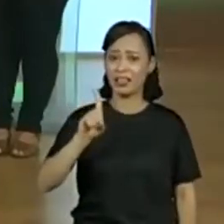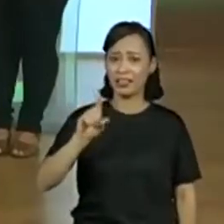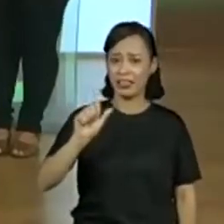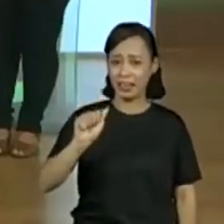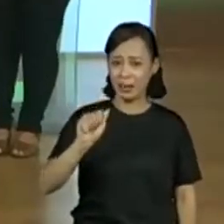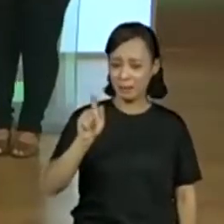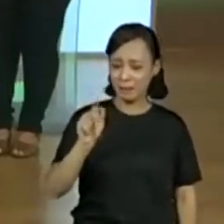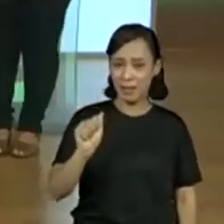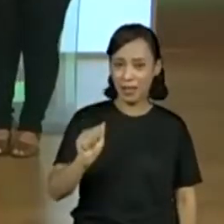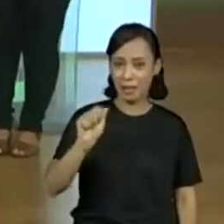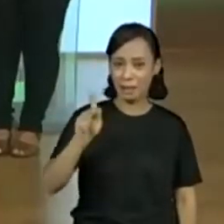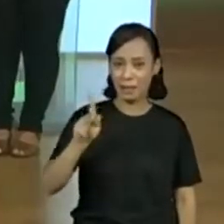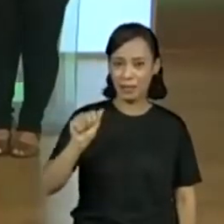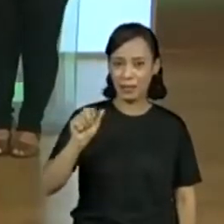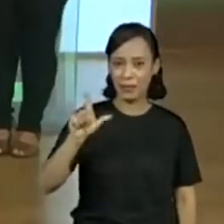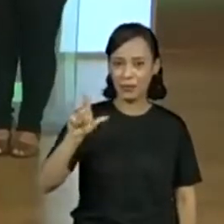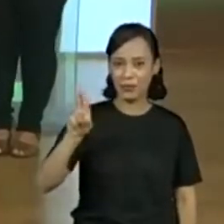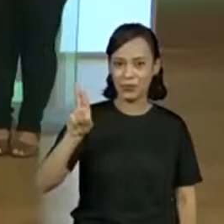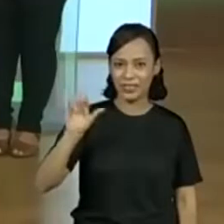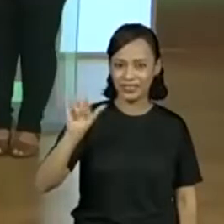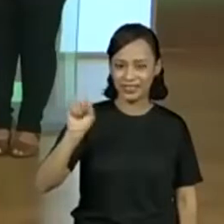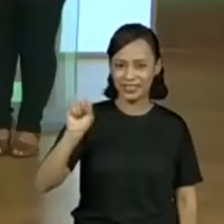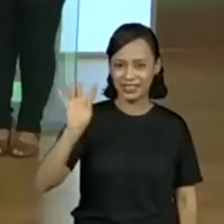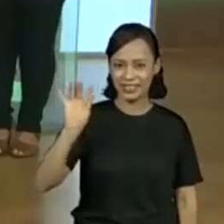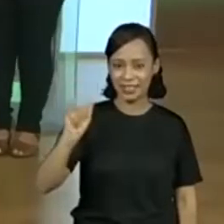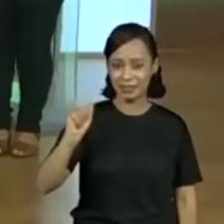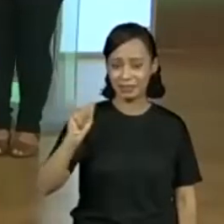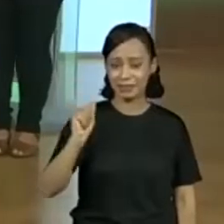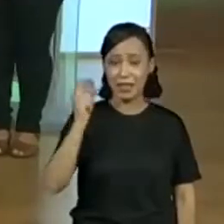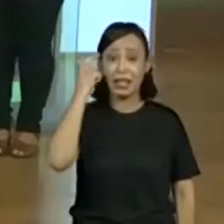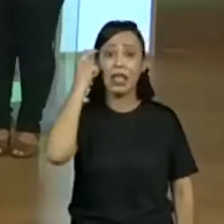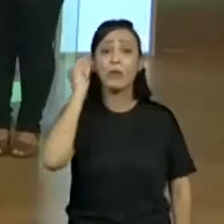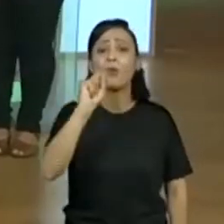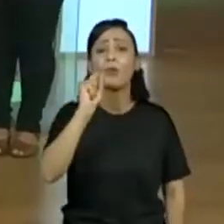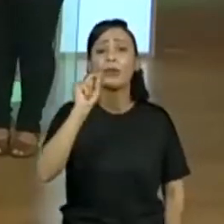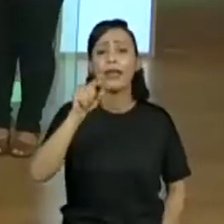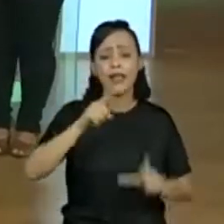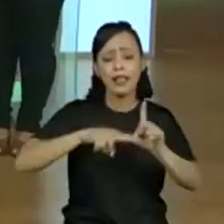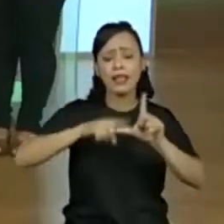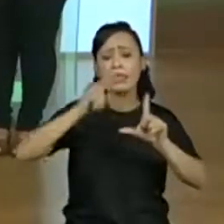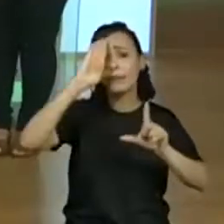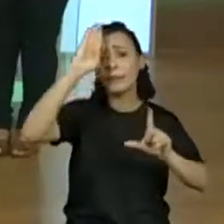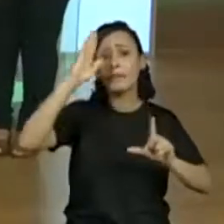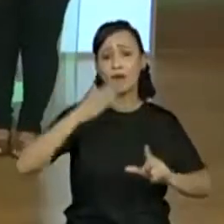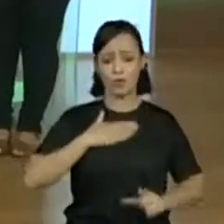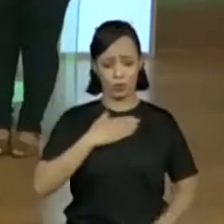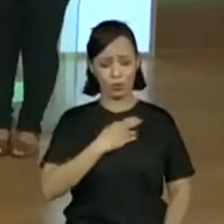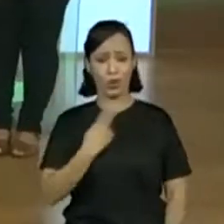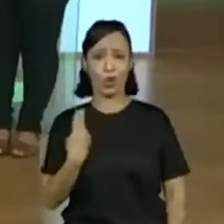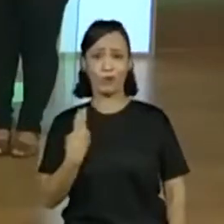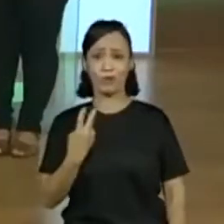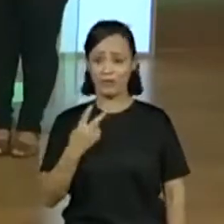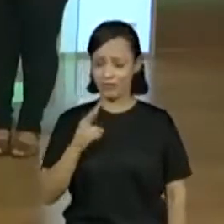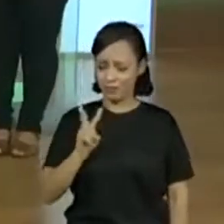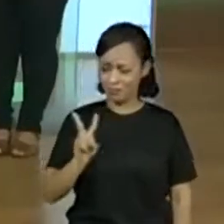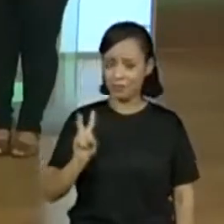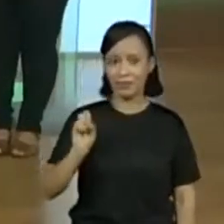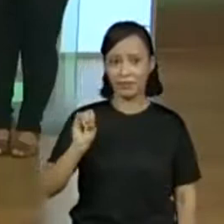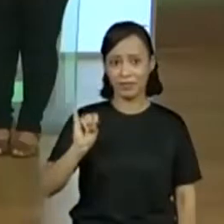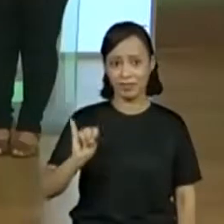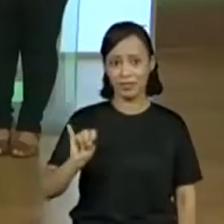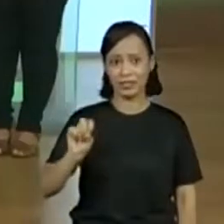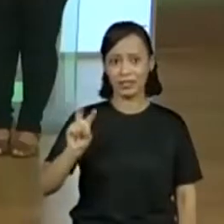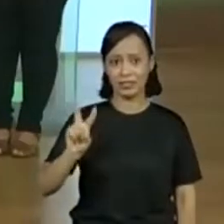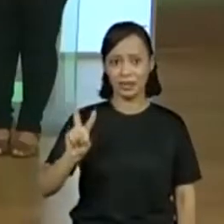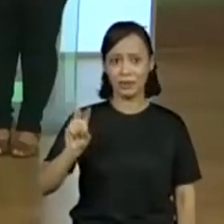ajuda ajuda vídeo Viviane a ao virado começa com Viviane Então vou precisar mostrar